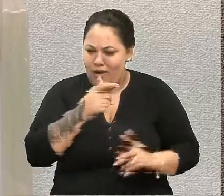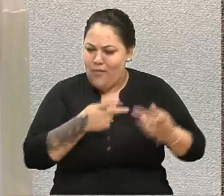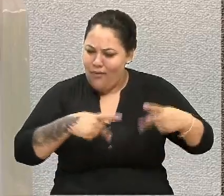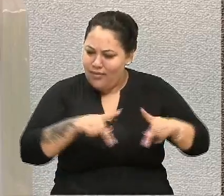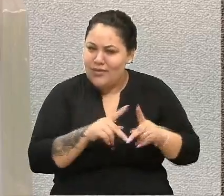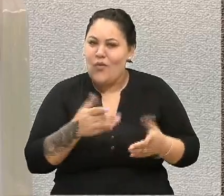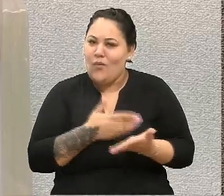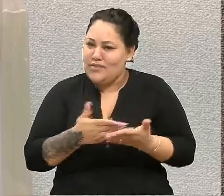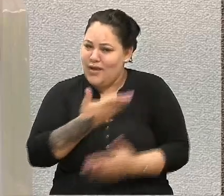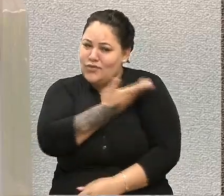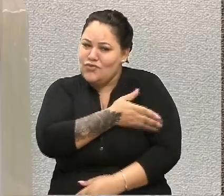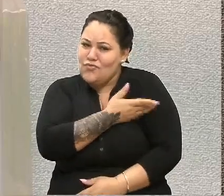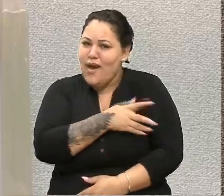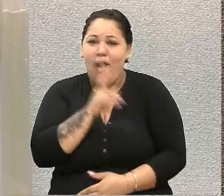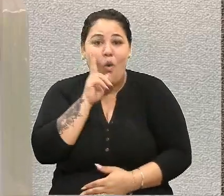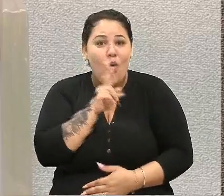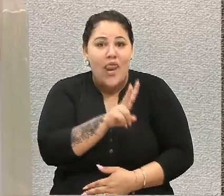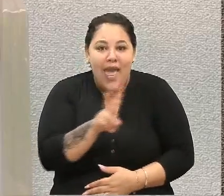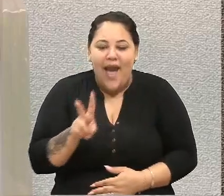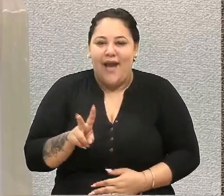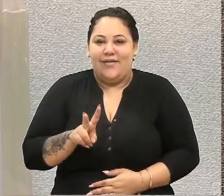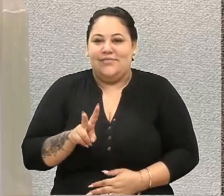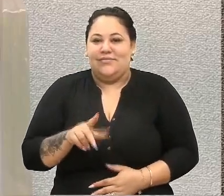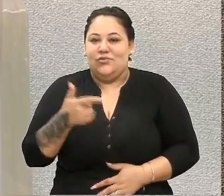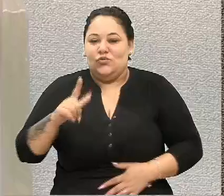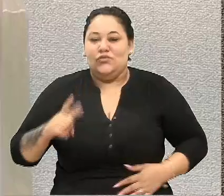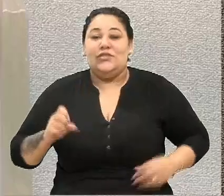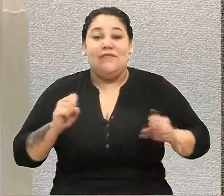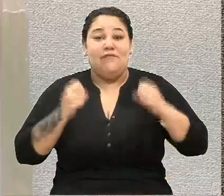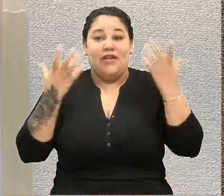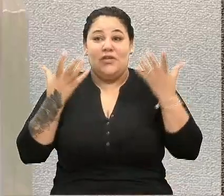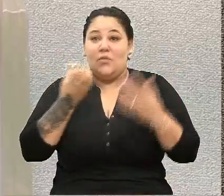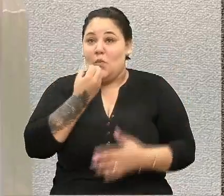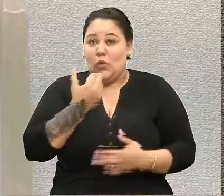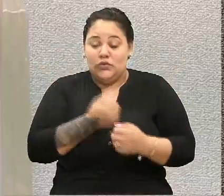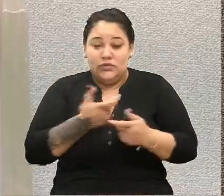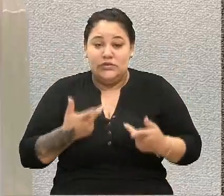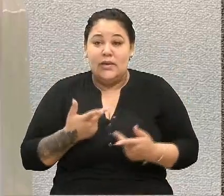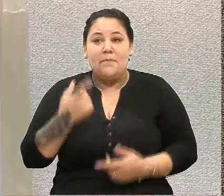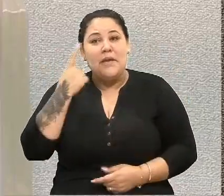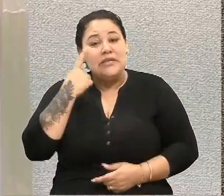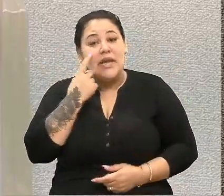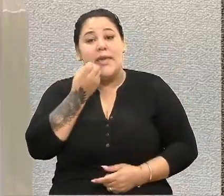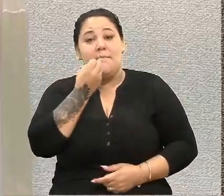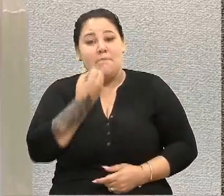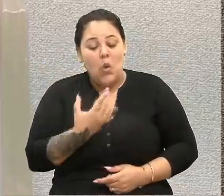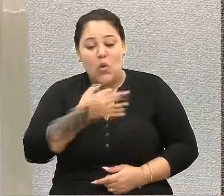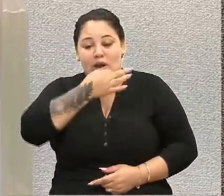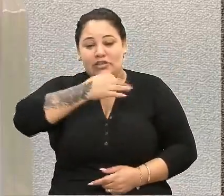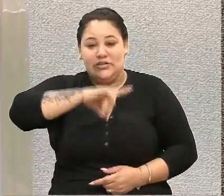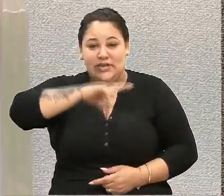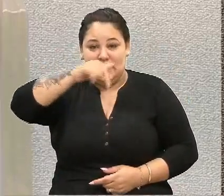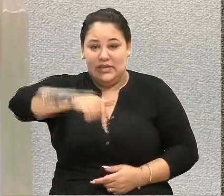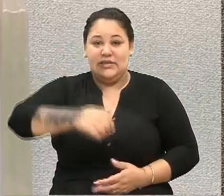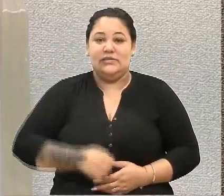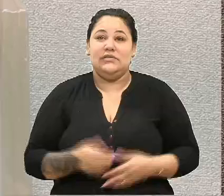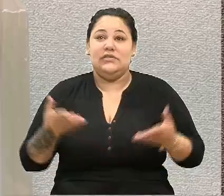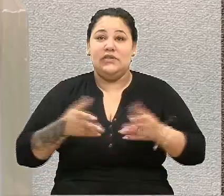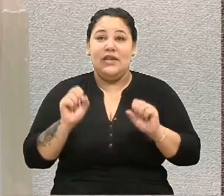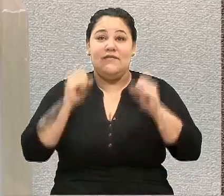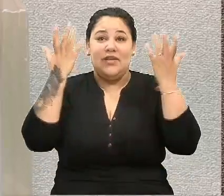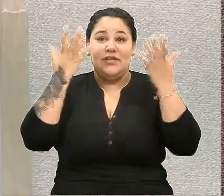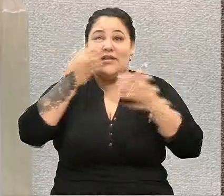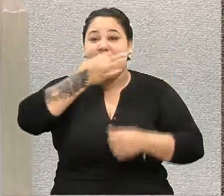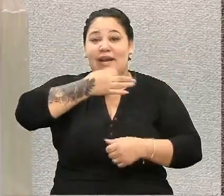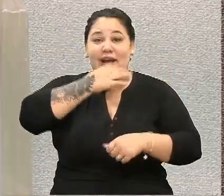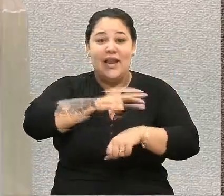também a olhar, né, para esses eventos com bons olhos e dizer, poxa, que bom que Caxias do Sul tem esses eventos. Agora vai ter evento em Galópolis,